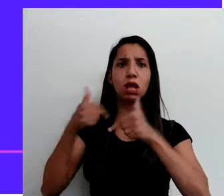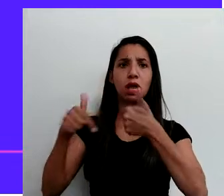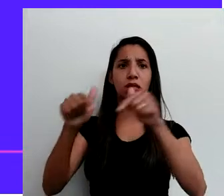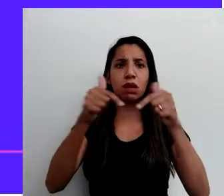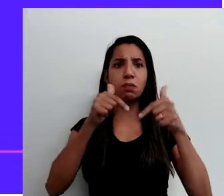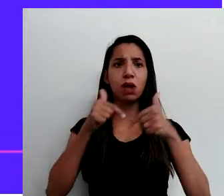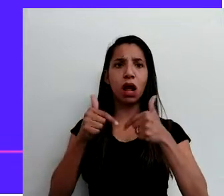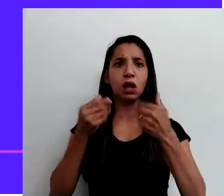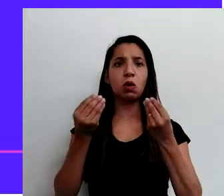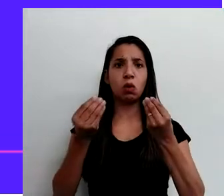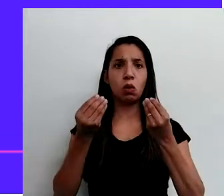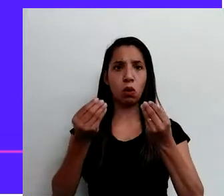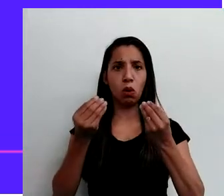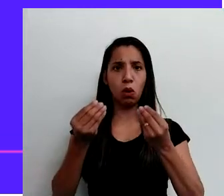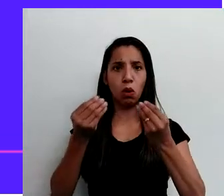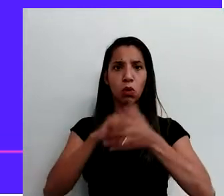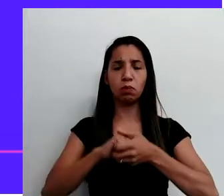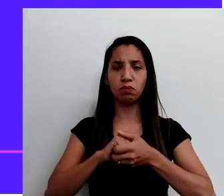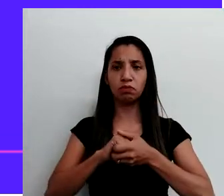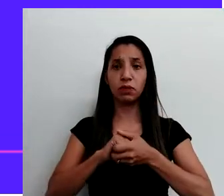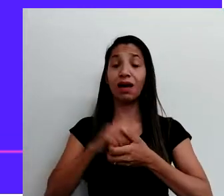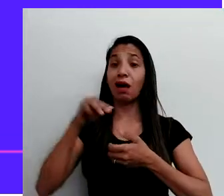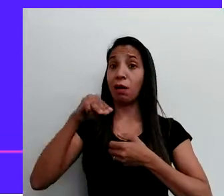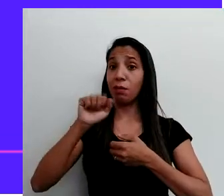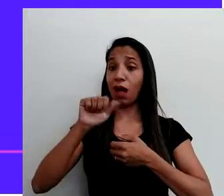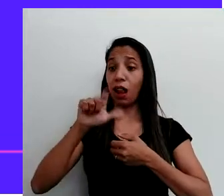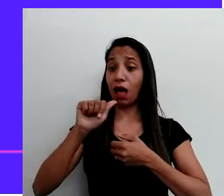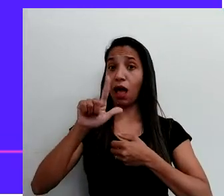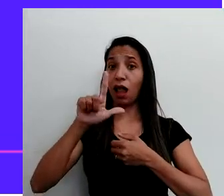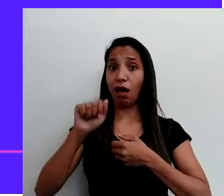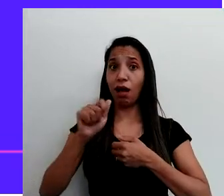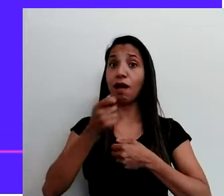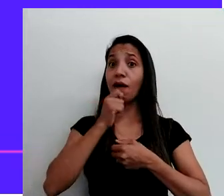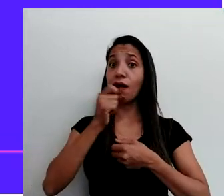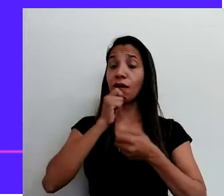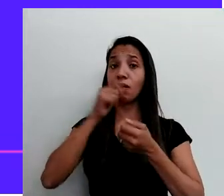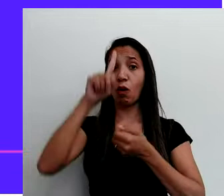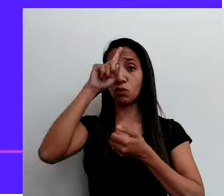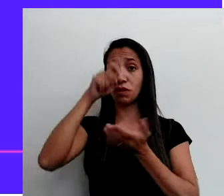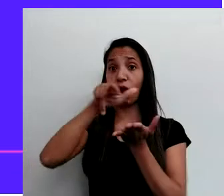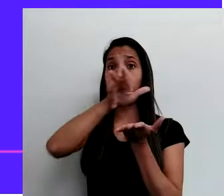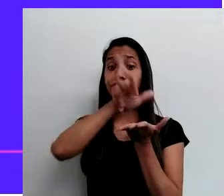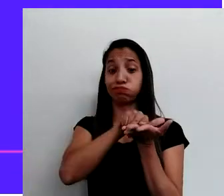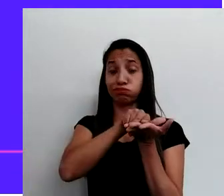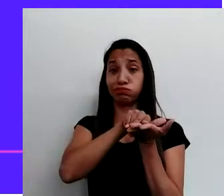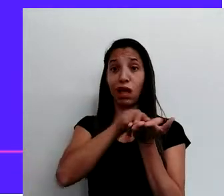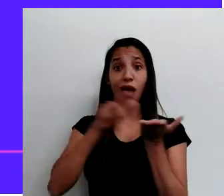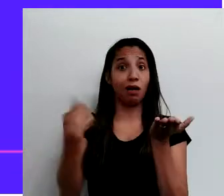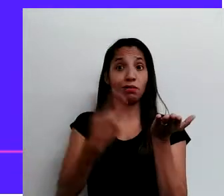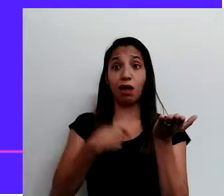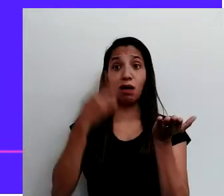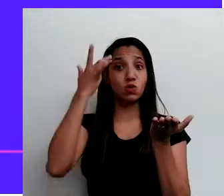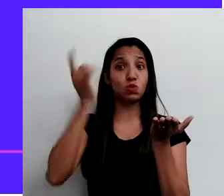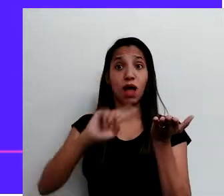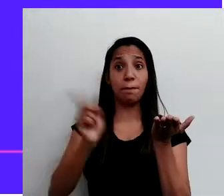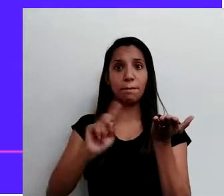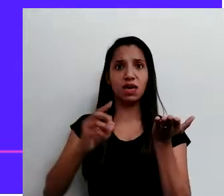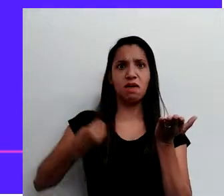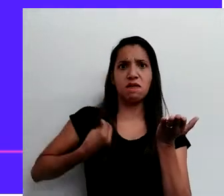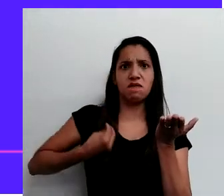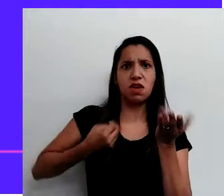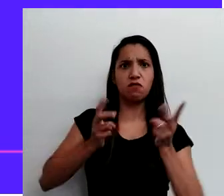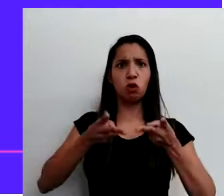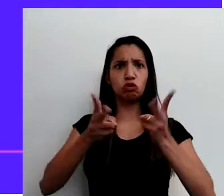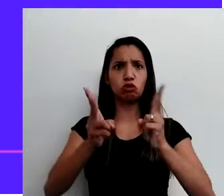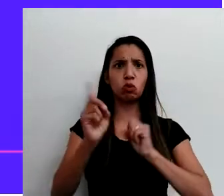A Malala ainda estava em coma, a gente não sabia se ela nem se ela sobreviveria. Ela,